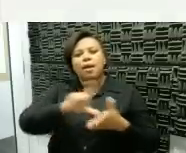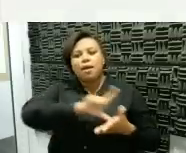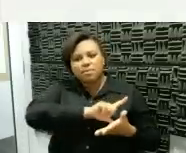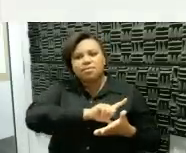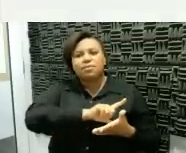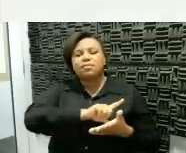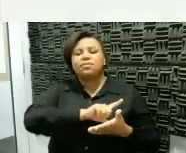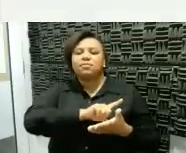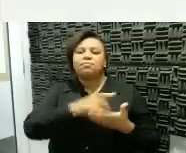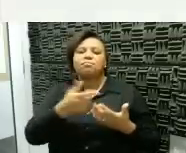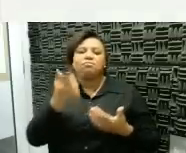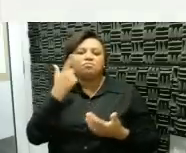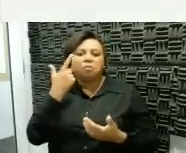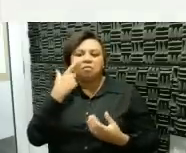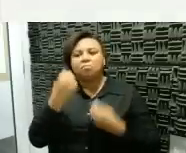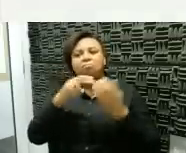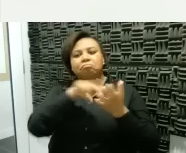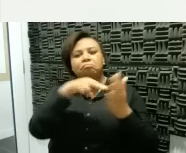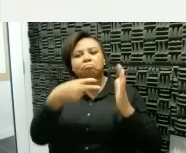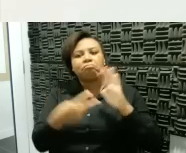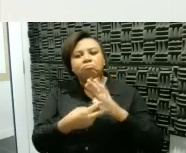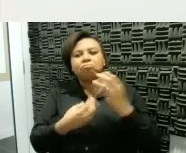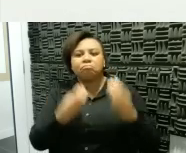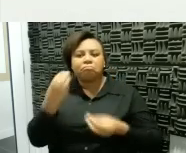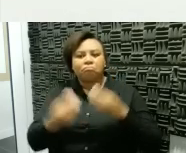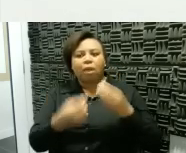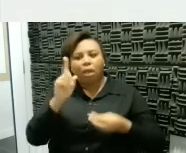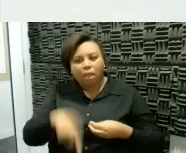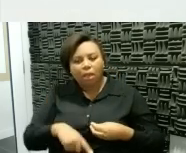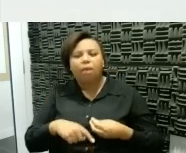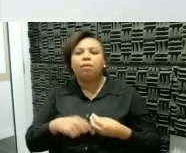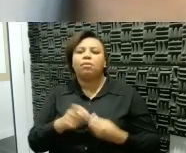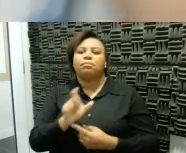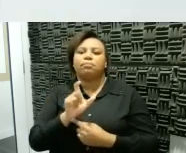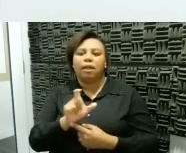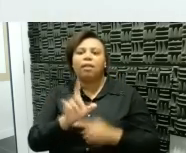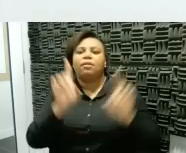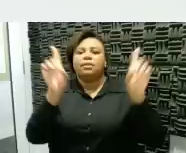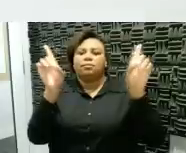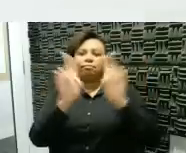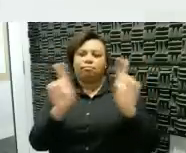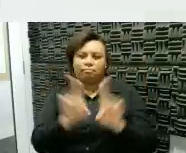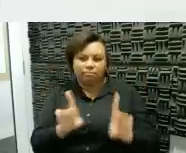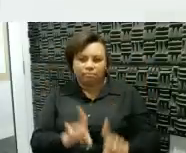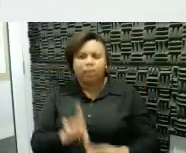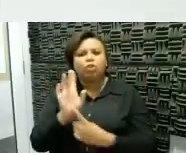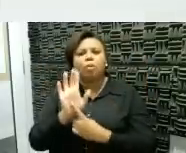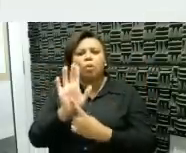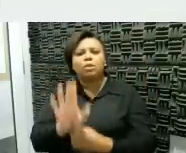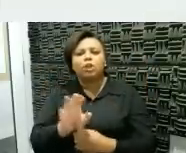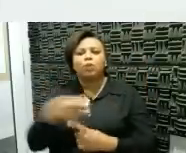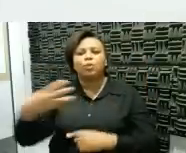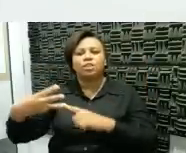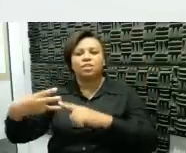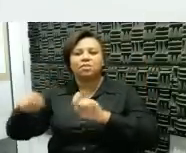pouquinho então o que que afinal de contas é deficiência eu tô mostrando aqui o terceiro quadro da dessa aula com a palavra